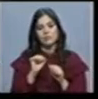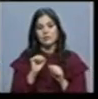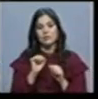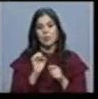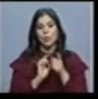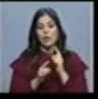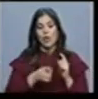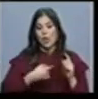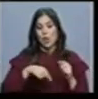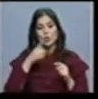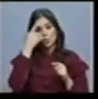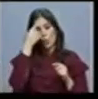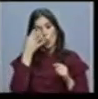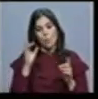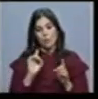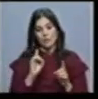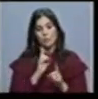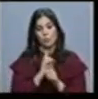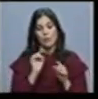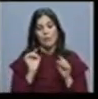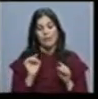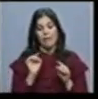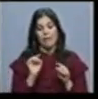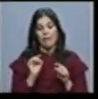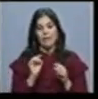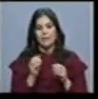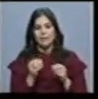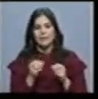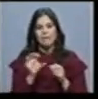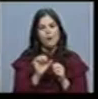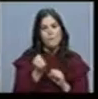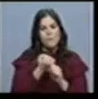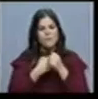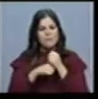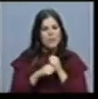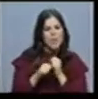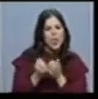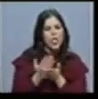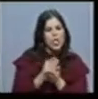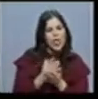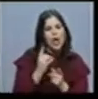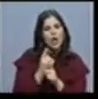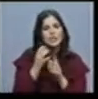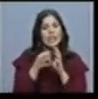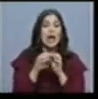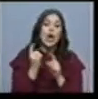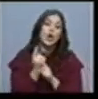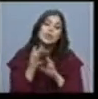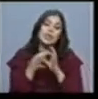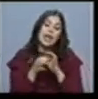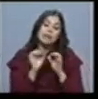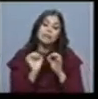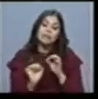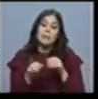que nós ainda não compreendemos muito bem. Portanto, este cambalear pode estar relacionado não só por fenómenos intrínsecos a este próprio corpo, mas